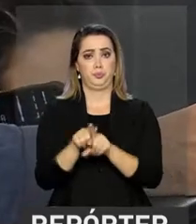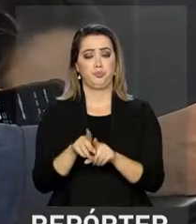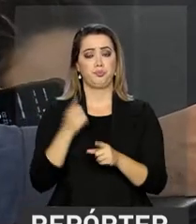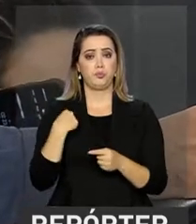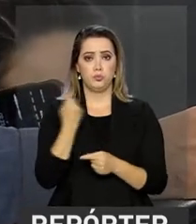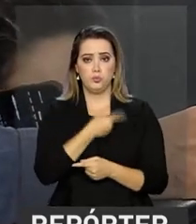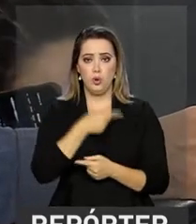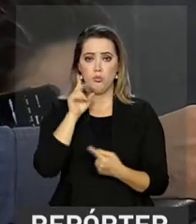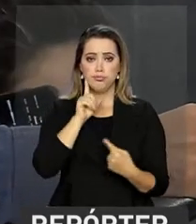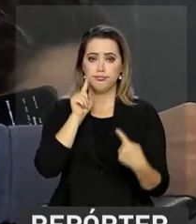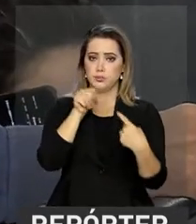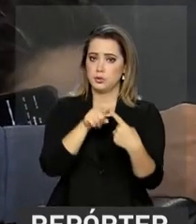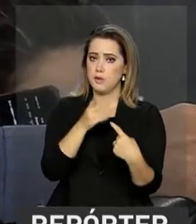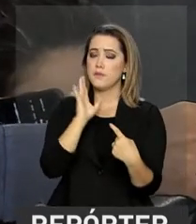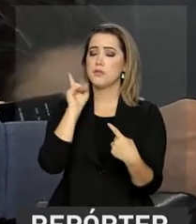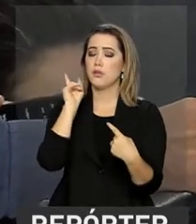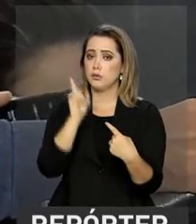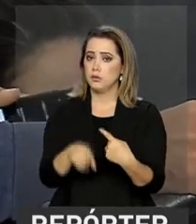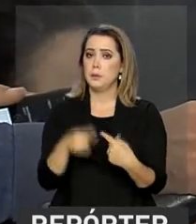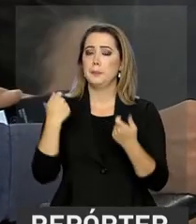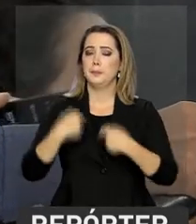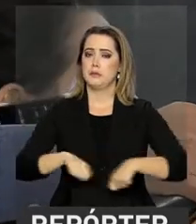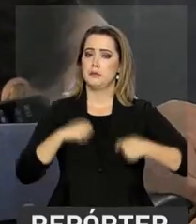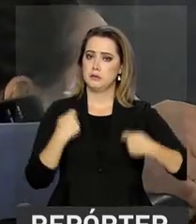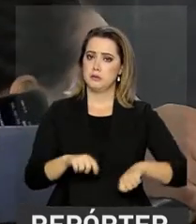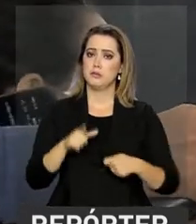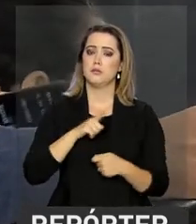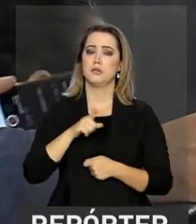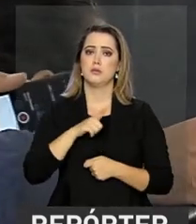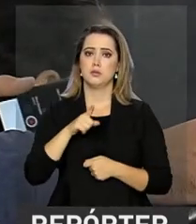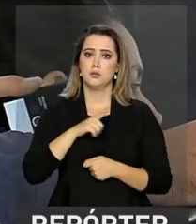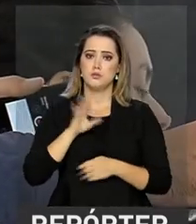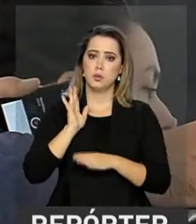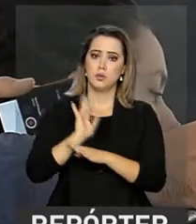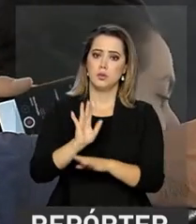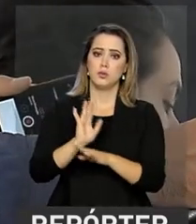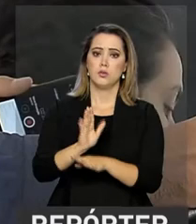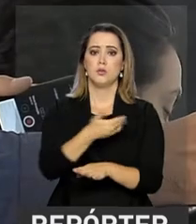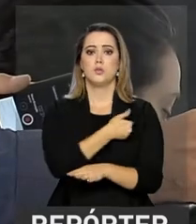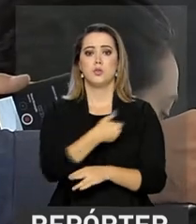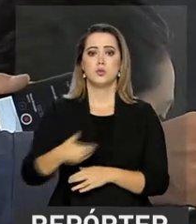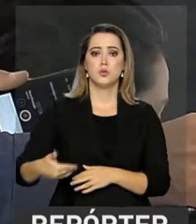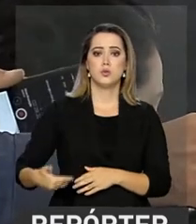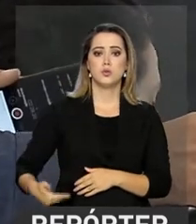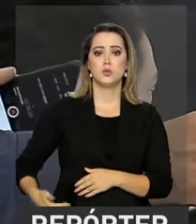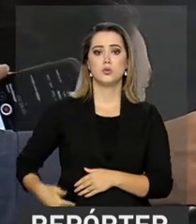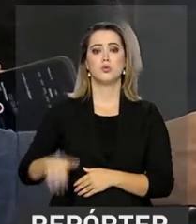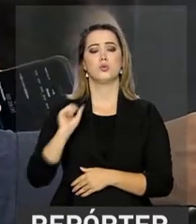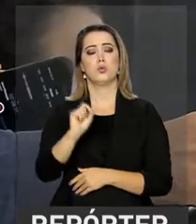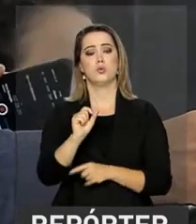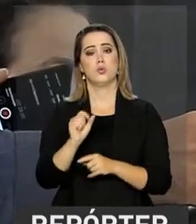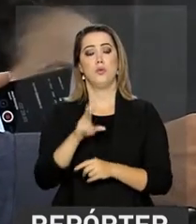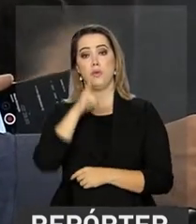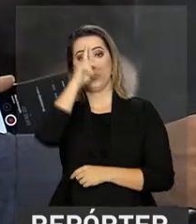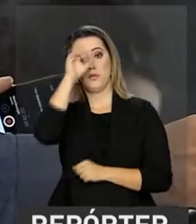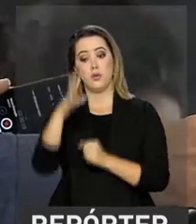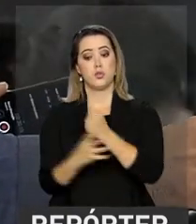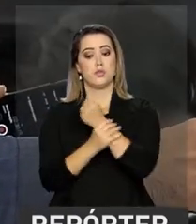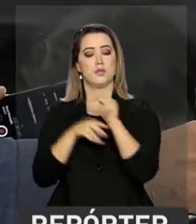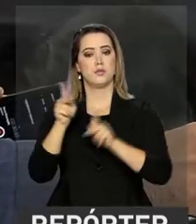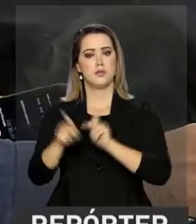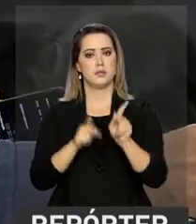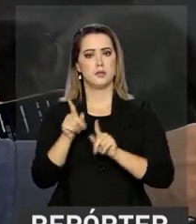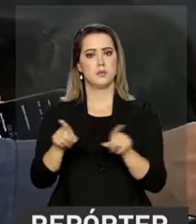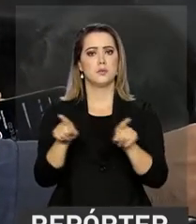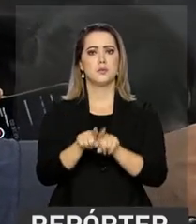visão do governo é preciso ter uma intervenção forte do ponto de vista da segurança pública e uma intervenção